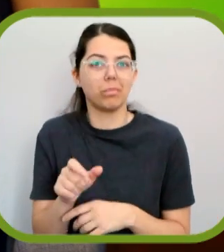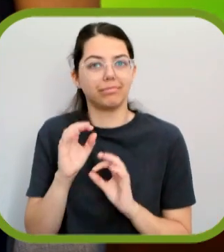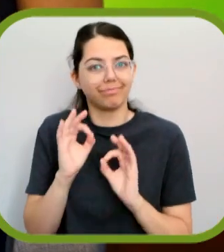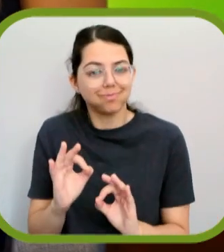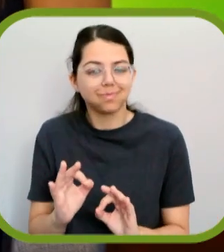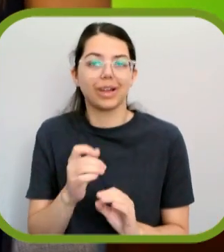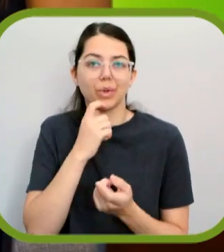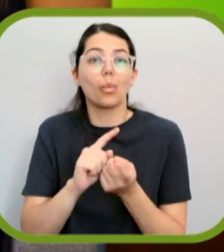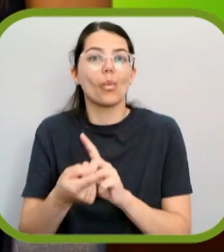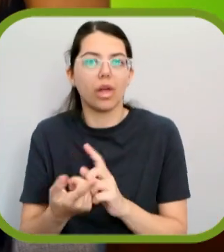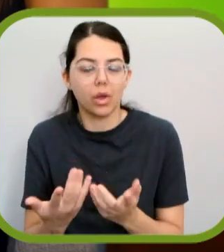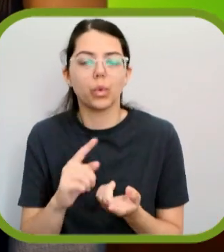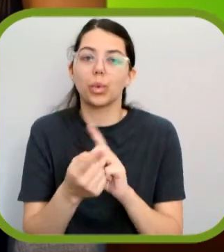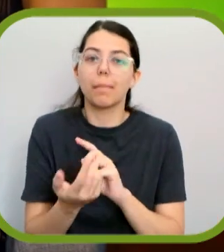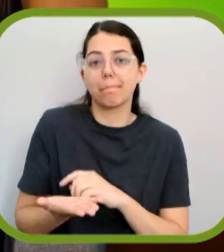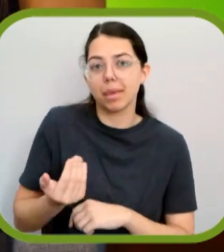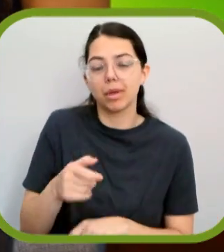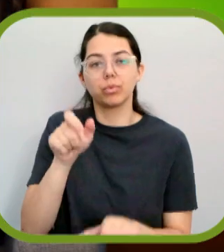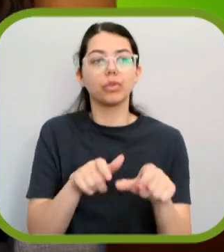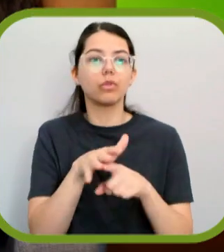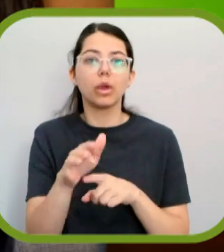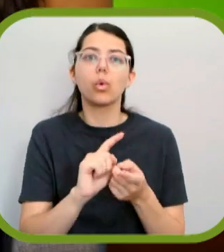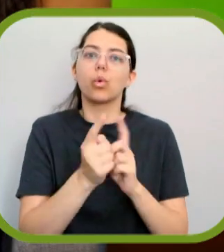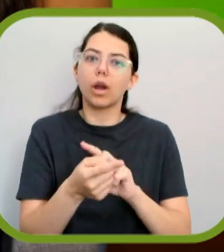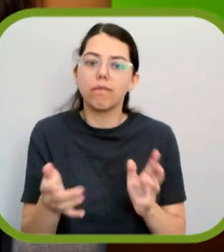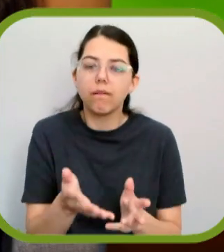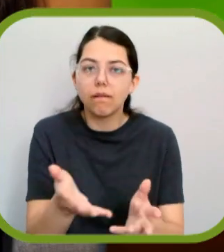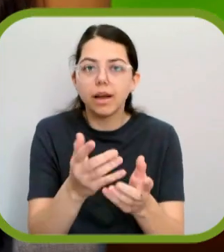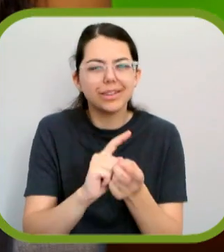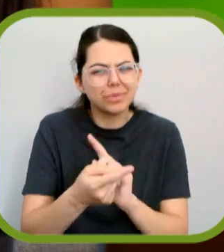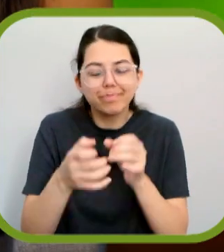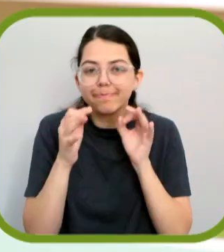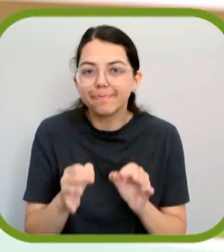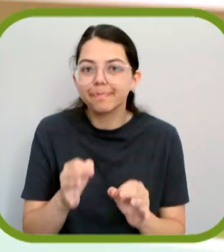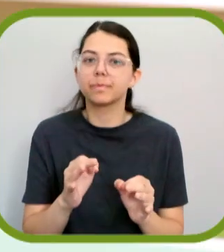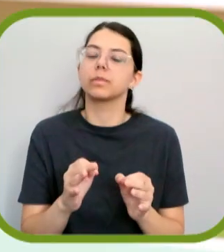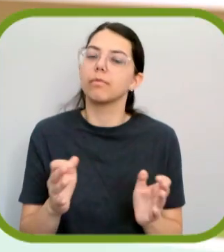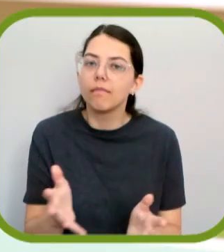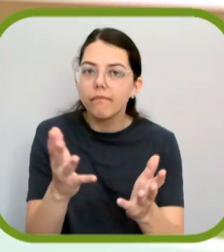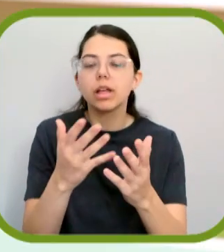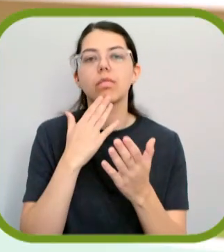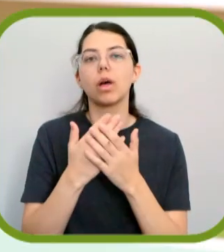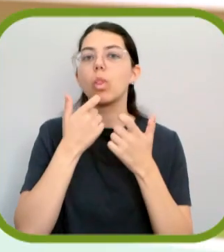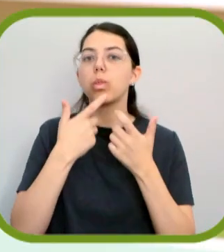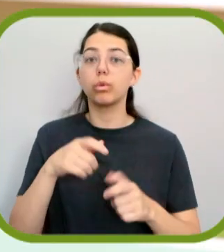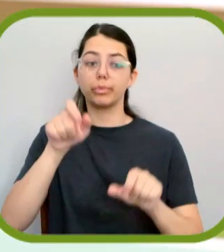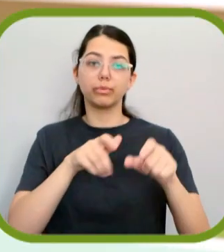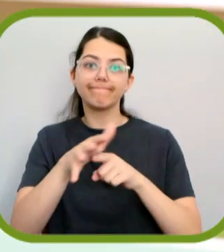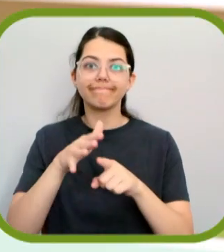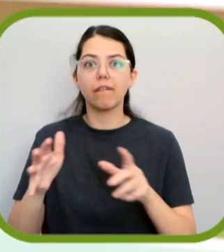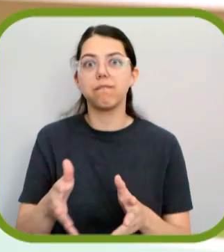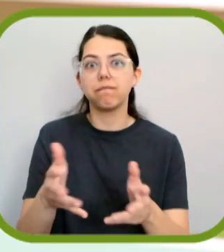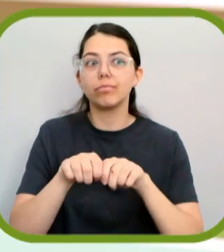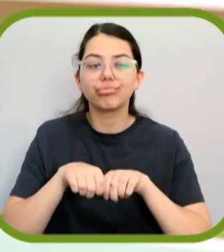o contrário disso. Por isso é isso, acho que falta muito o contrário, influencers que façam o contrário, exatamente o contrário, e que